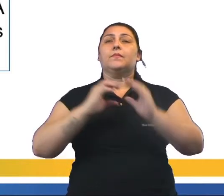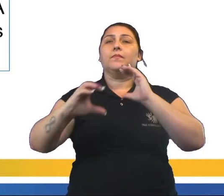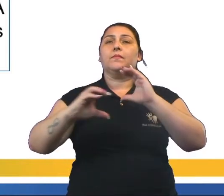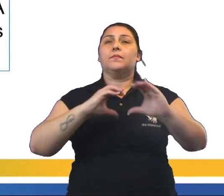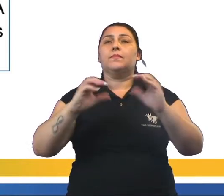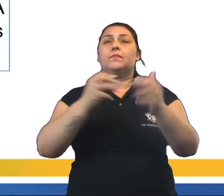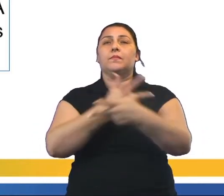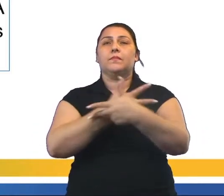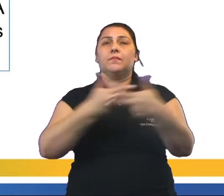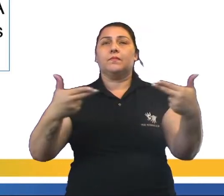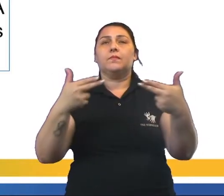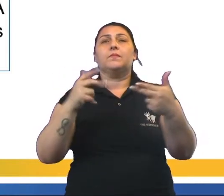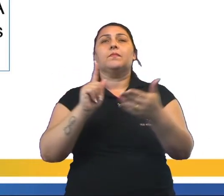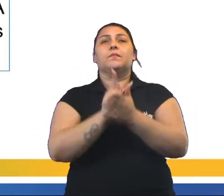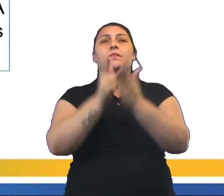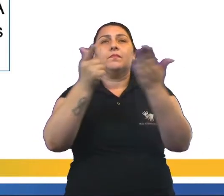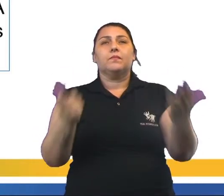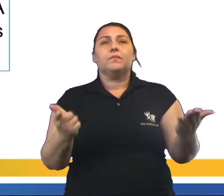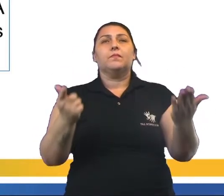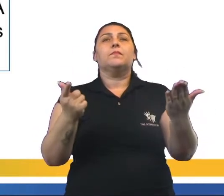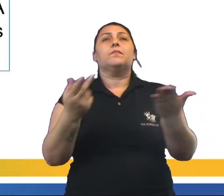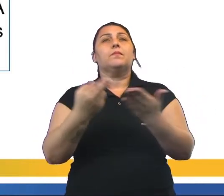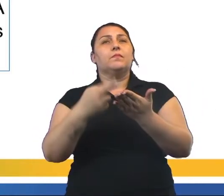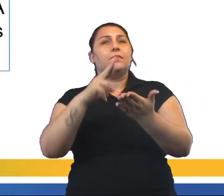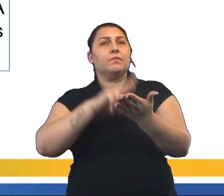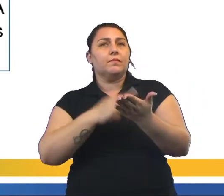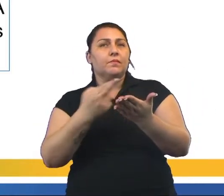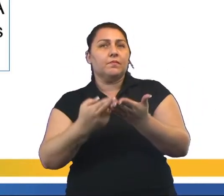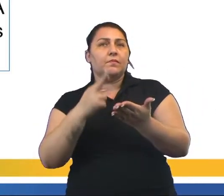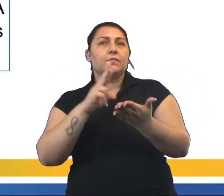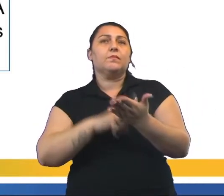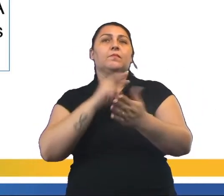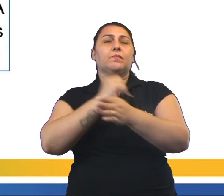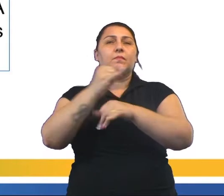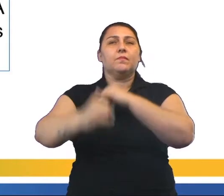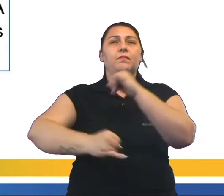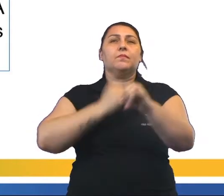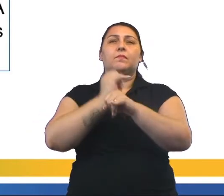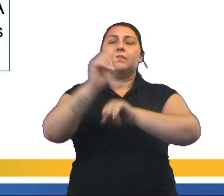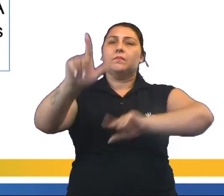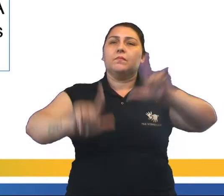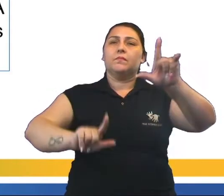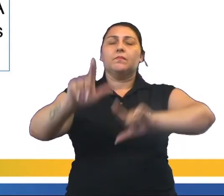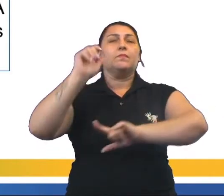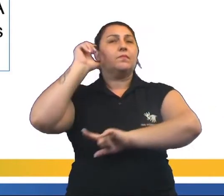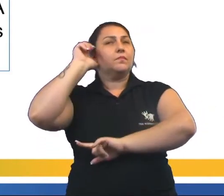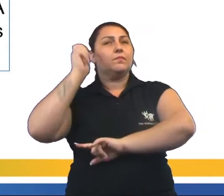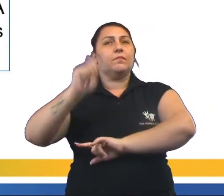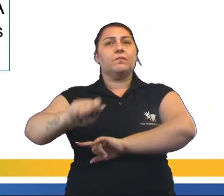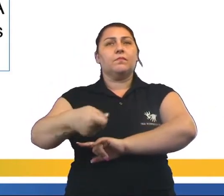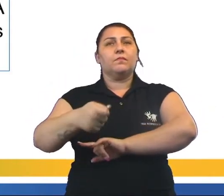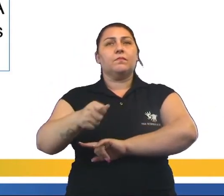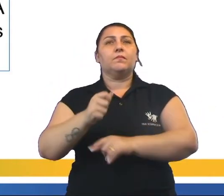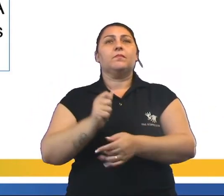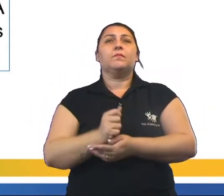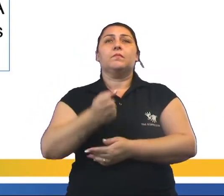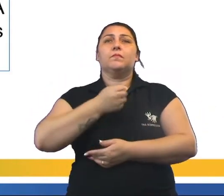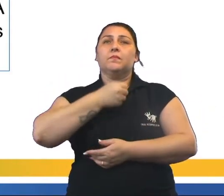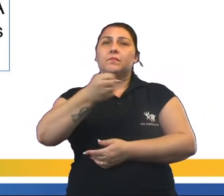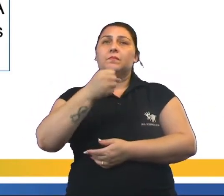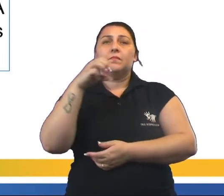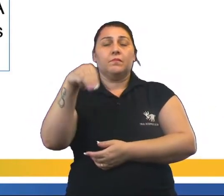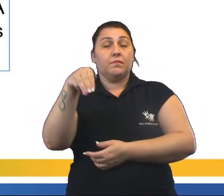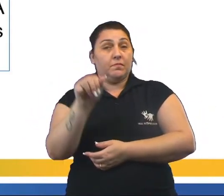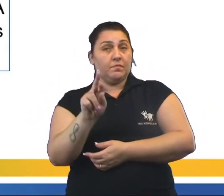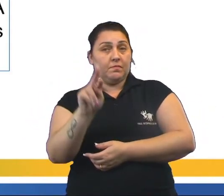de comunicações, nos jornais, nos meios de comunicação, nos jornais, revistas, internet, televisão, rádio. É um